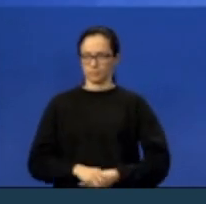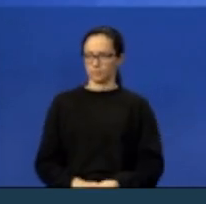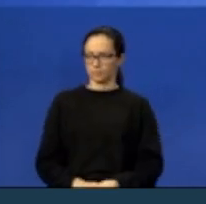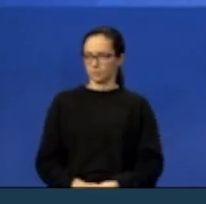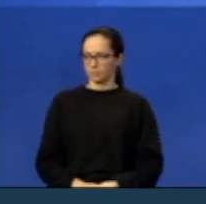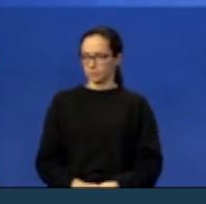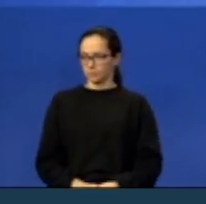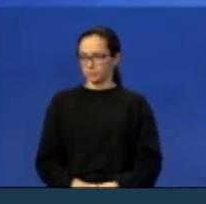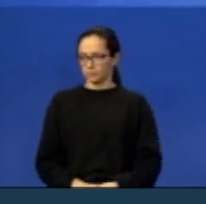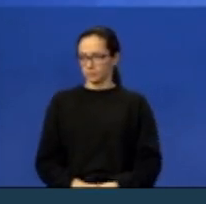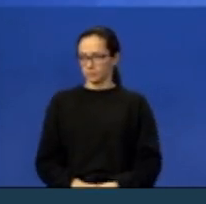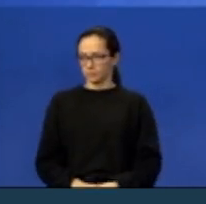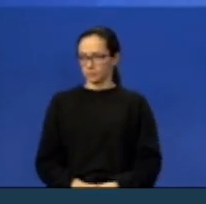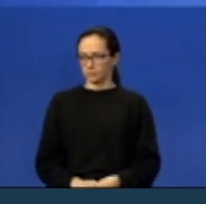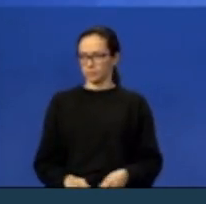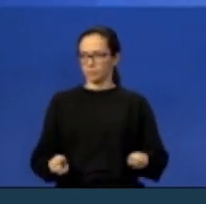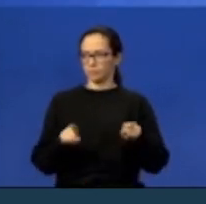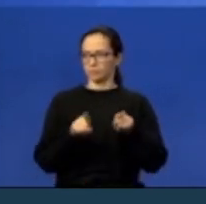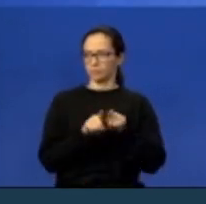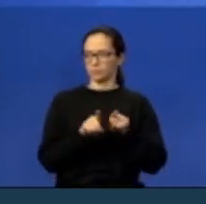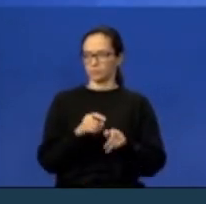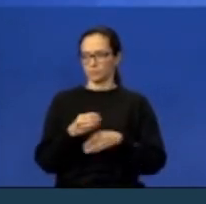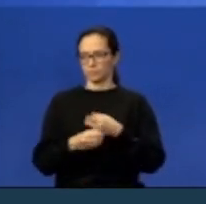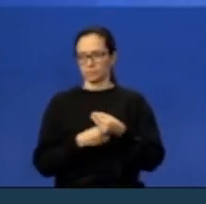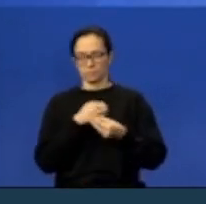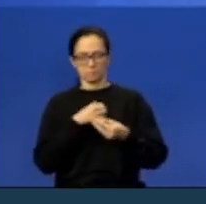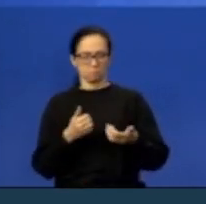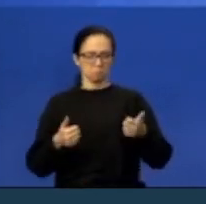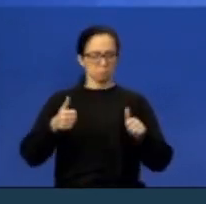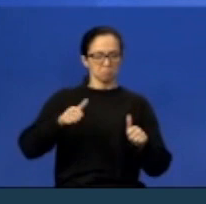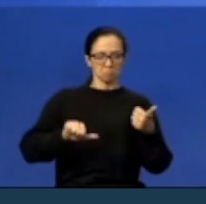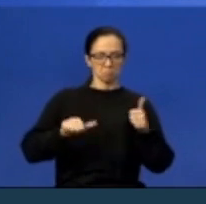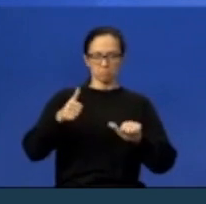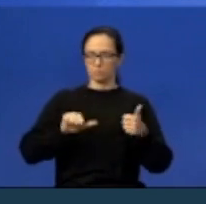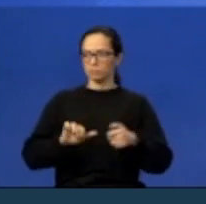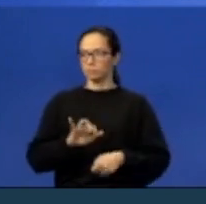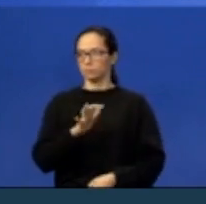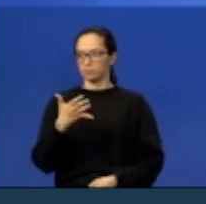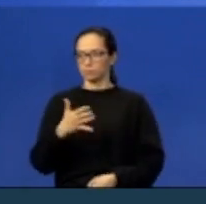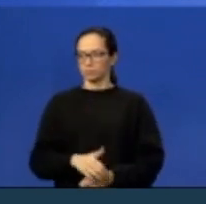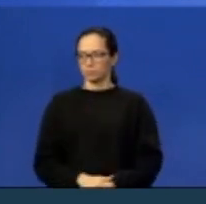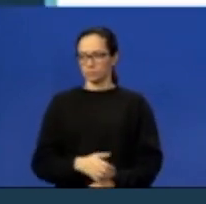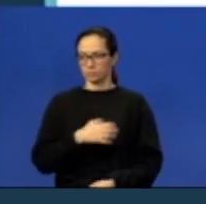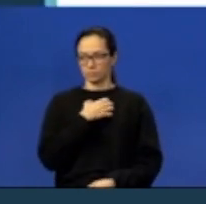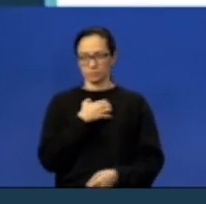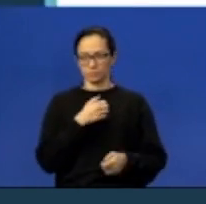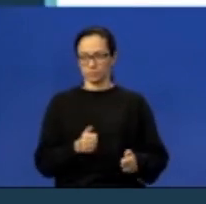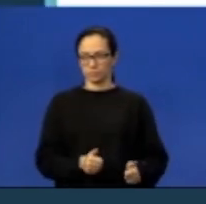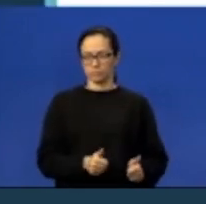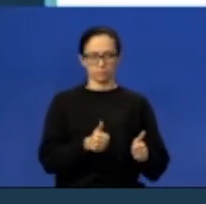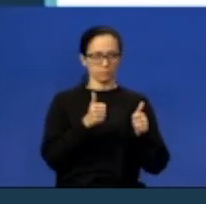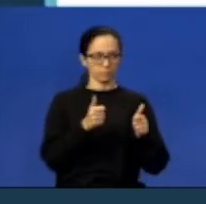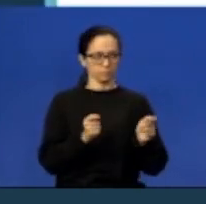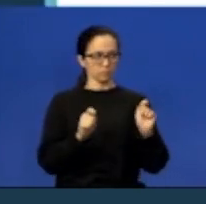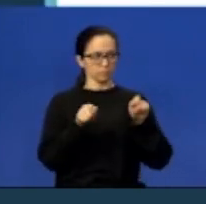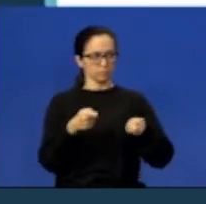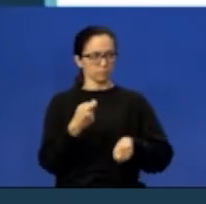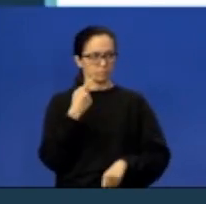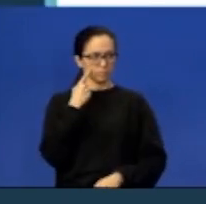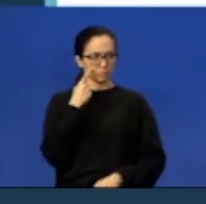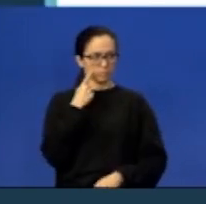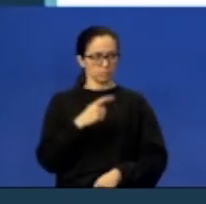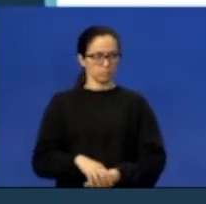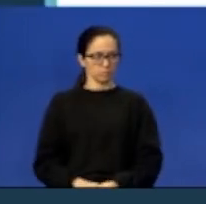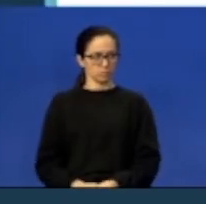branca. E em relação às vantagens e desvantagens, a gente tem como vantagens, a gente vai observar nesse slide à